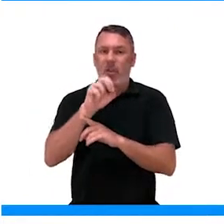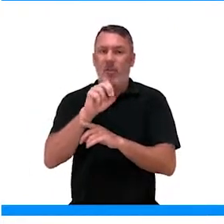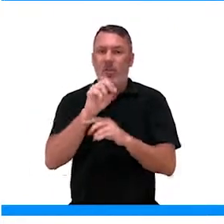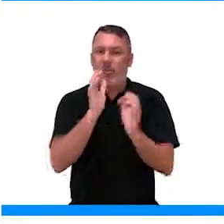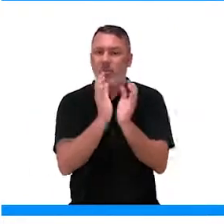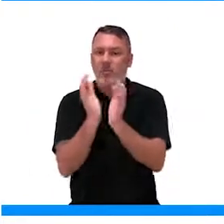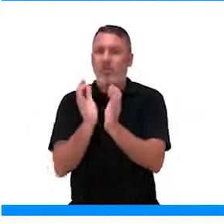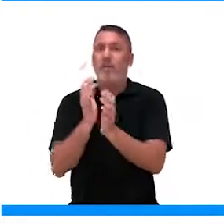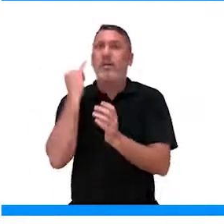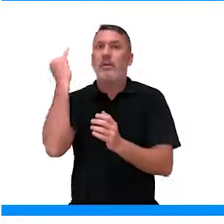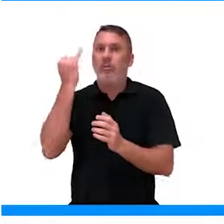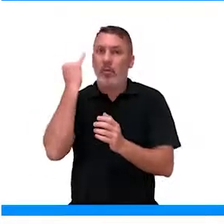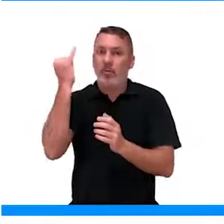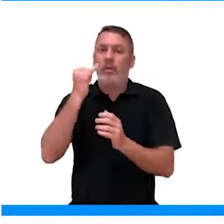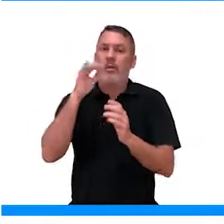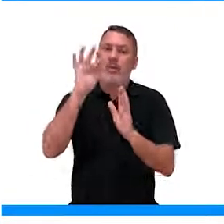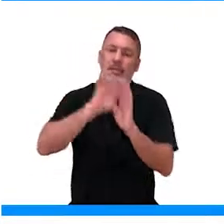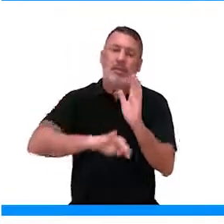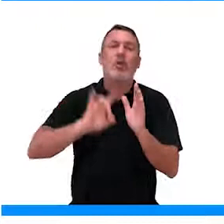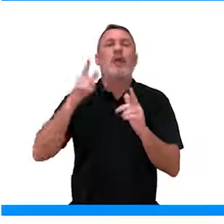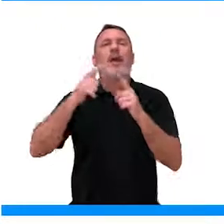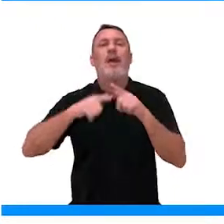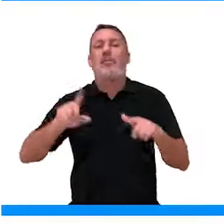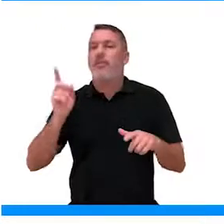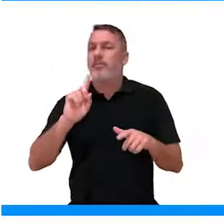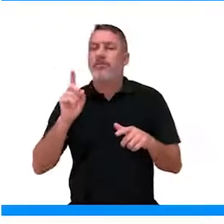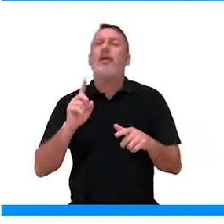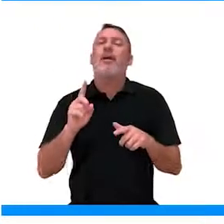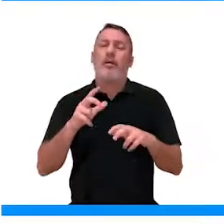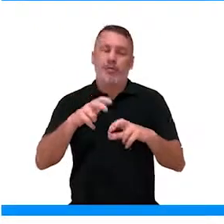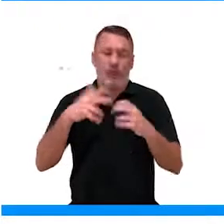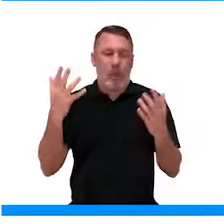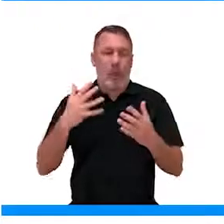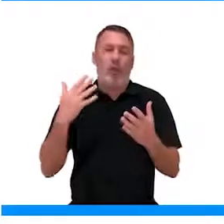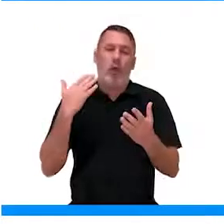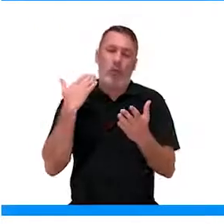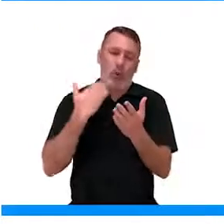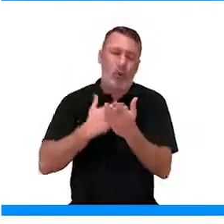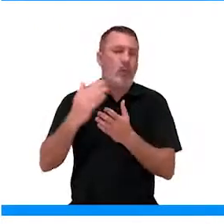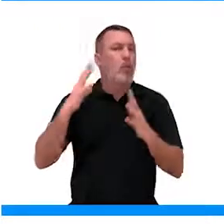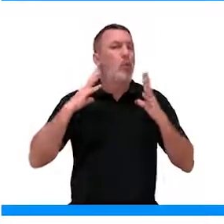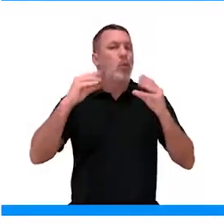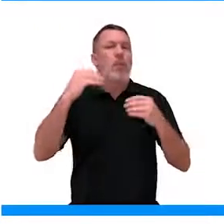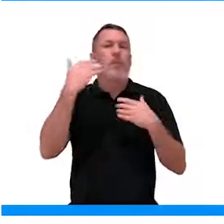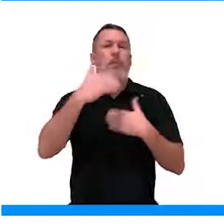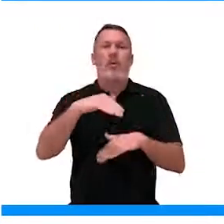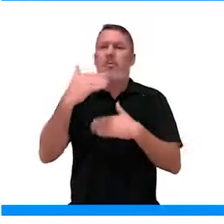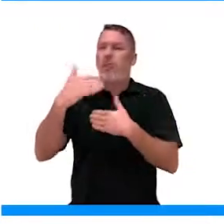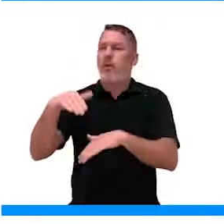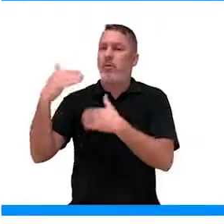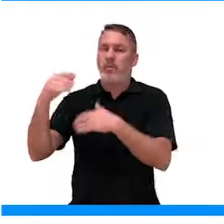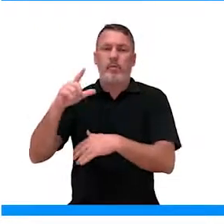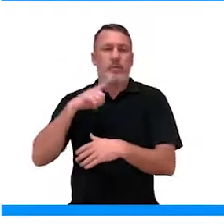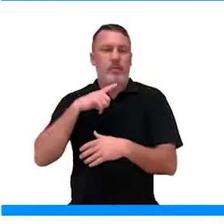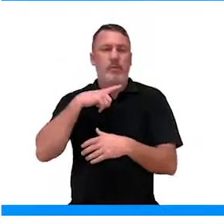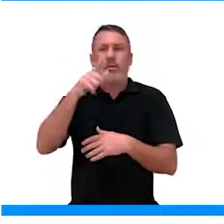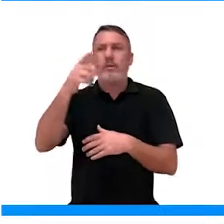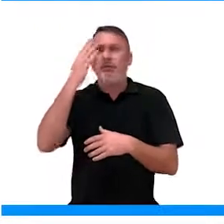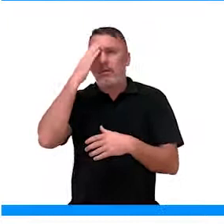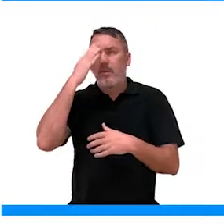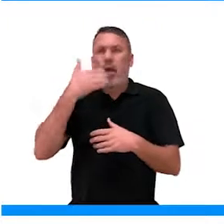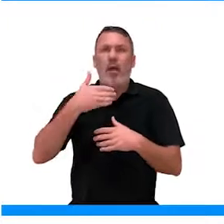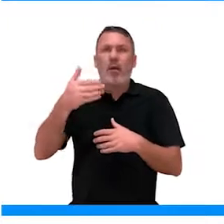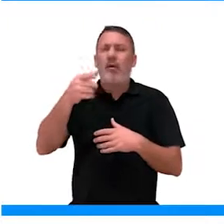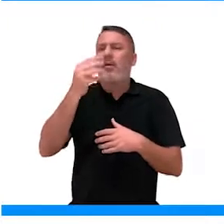não só gramatical. E aí, os gêneros textuais, eles estão em todas as provas. Então,